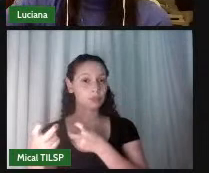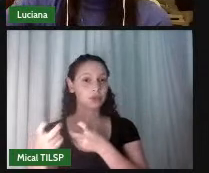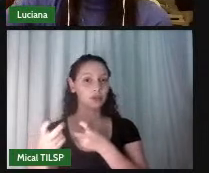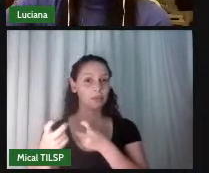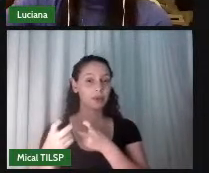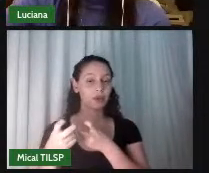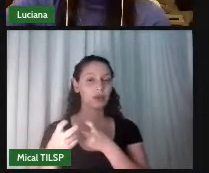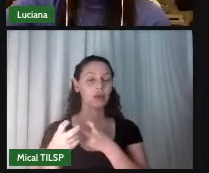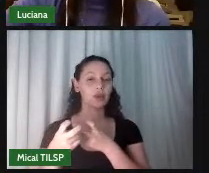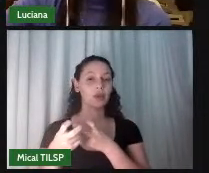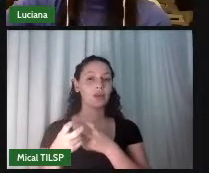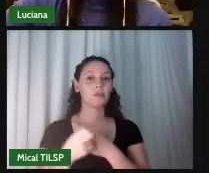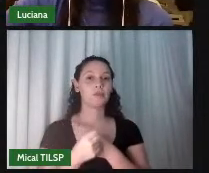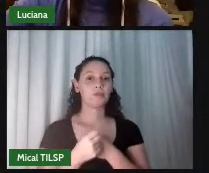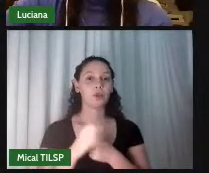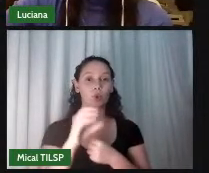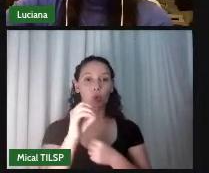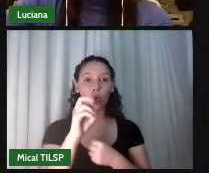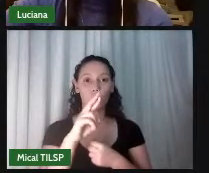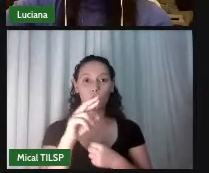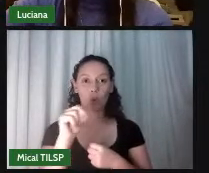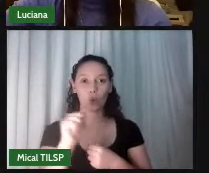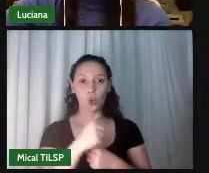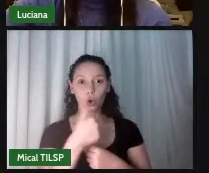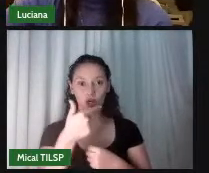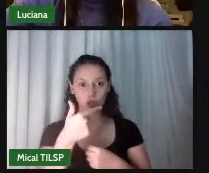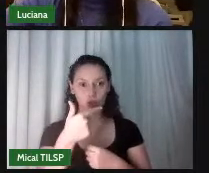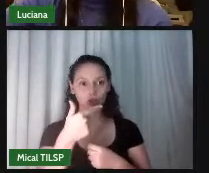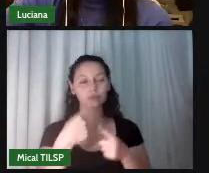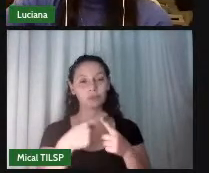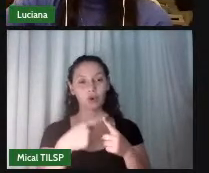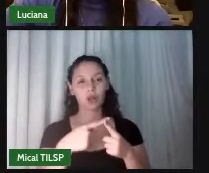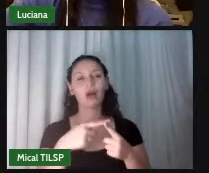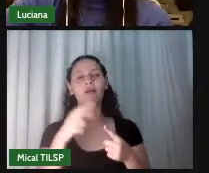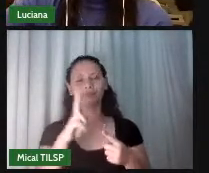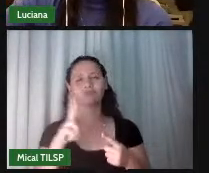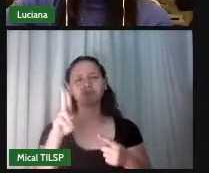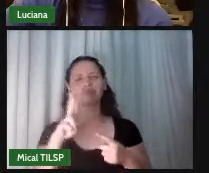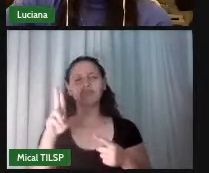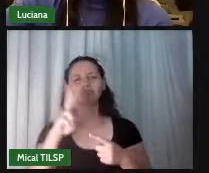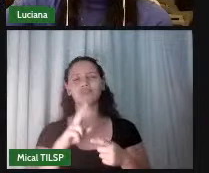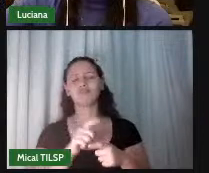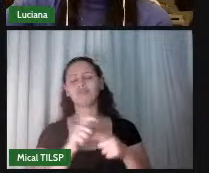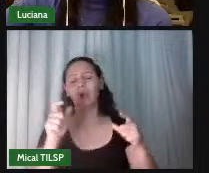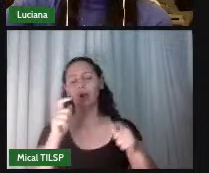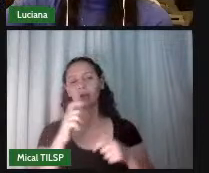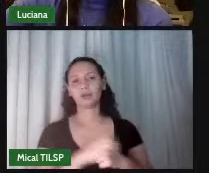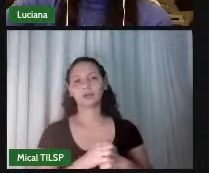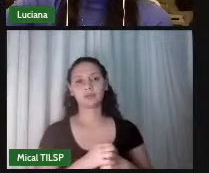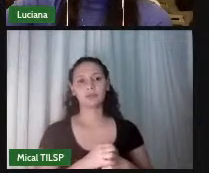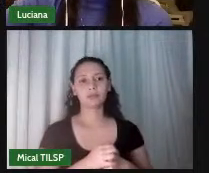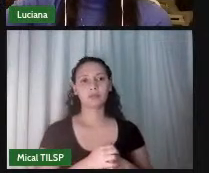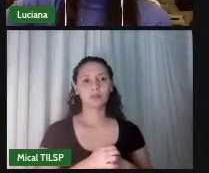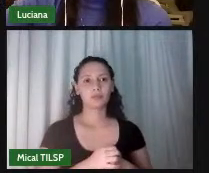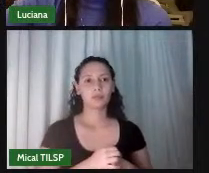vários tipos. Eu peguei a cor A2 porque é a cor mais usada, né? É um pilotão, como eu digo, né? Foi um pilotão. E